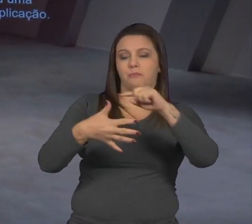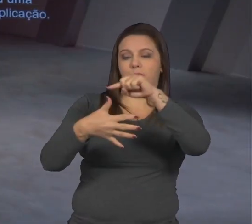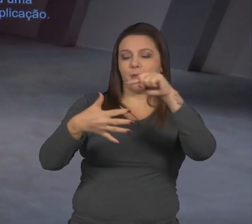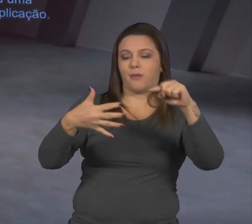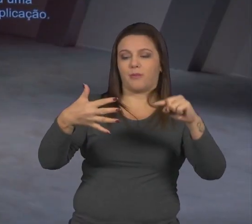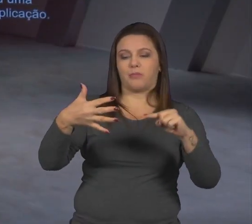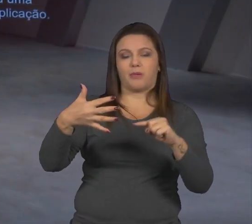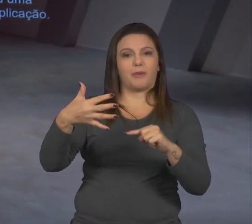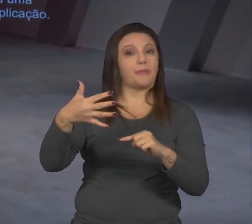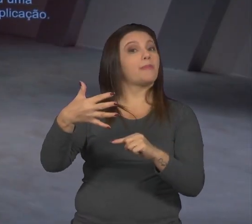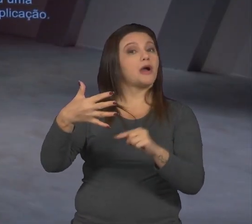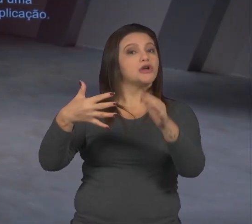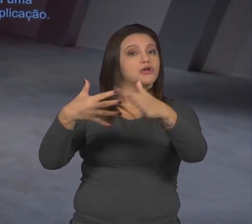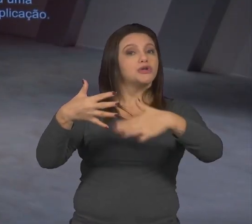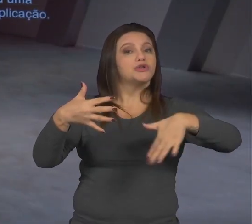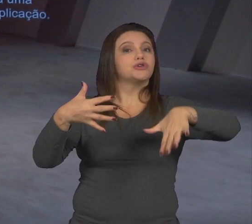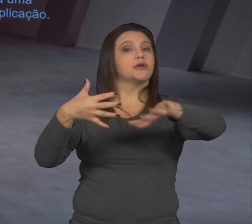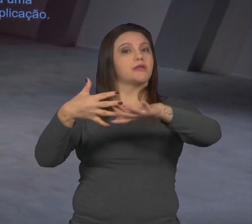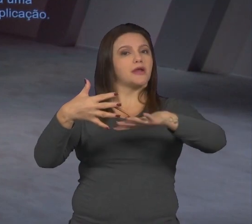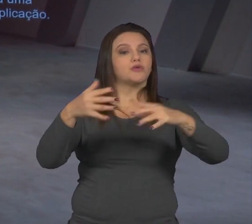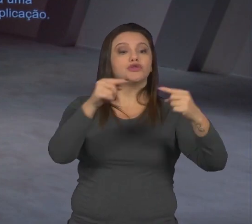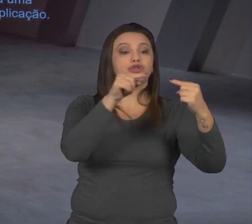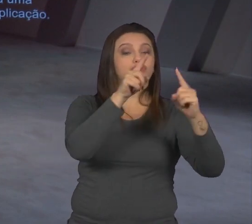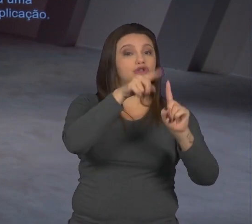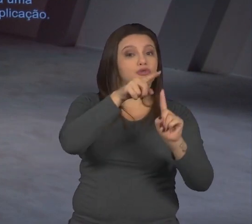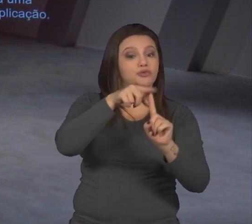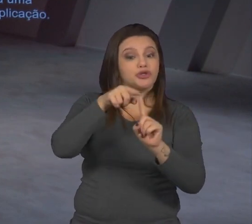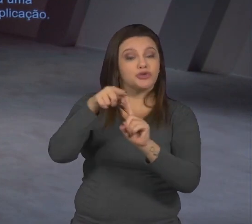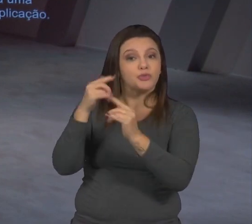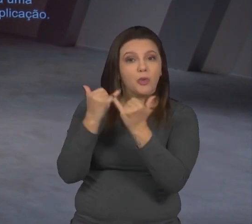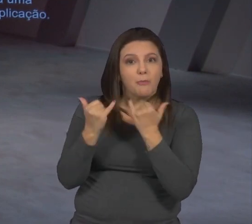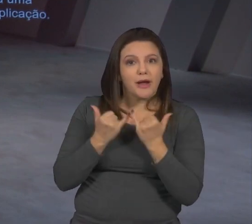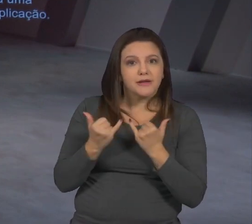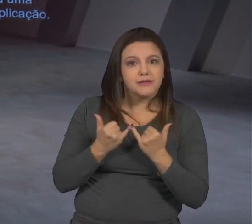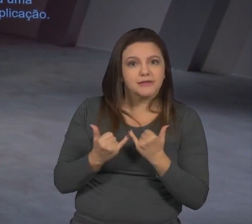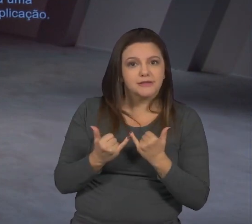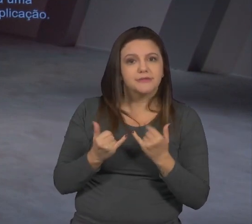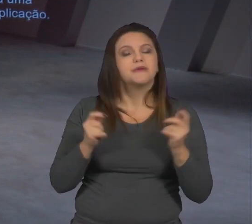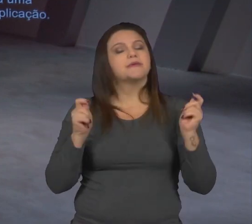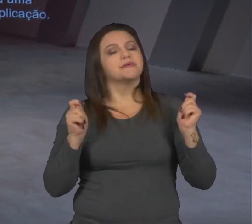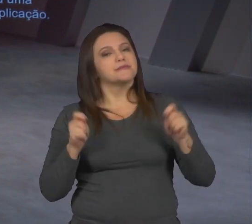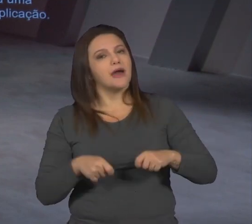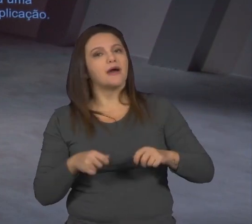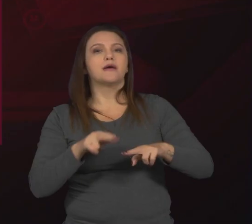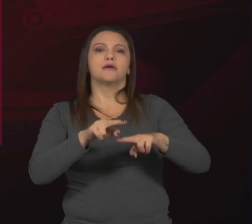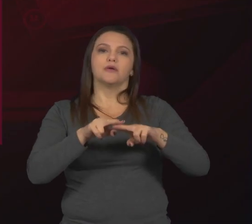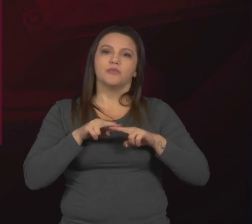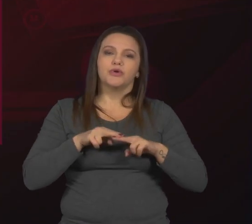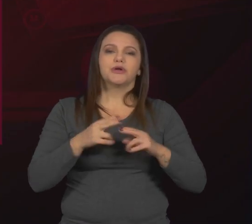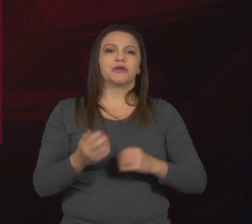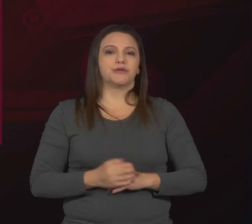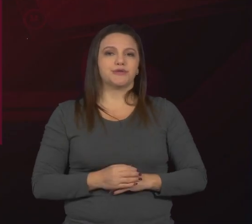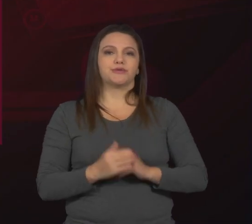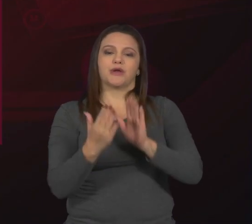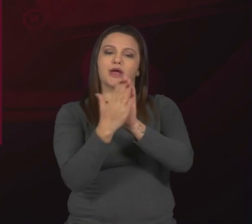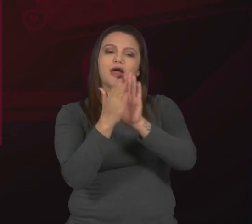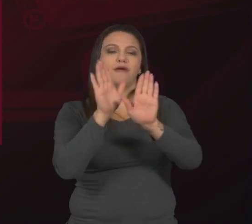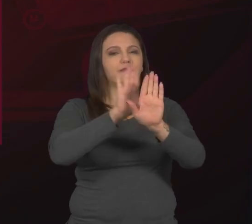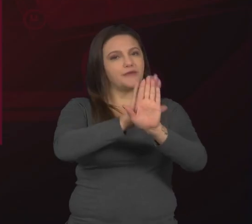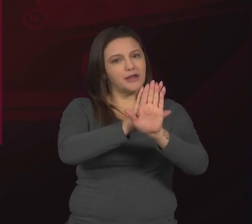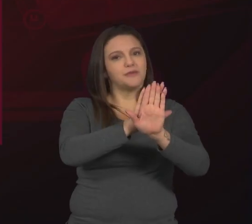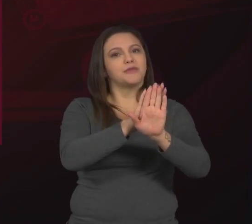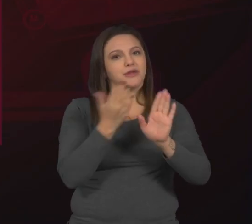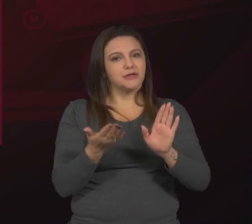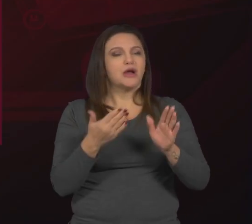usadas em todas as aplicações de um tipo parecido. Por isso que ele se chama framework de aplicação, porque ele é genérico para